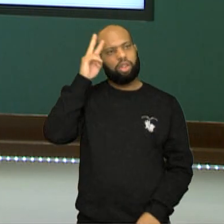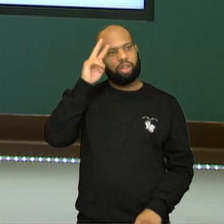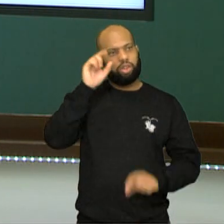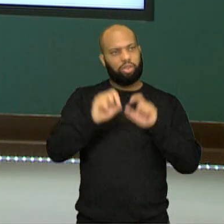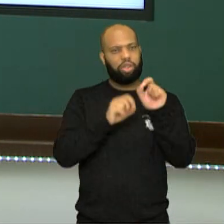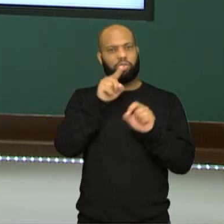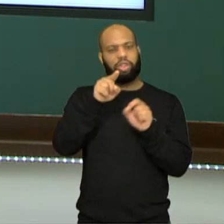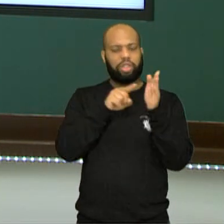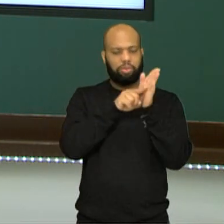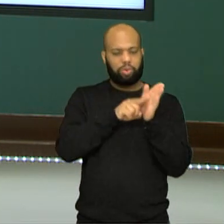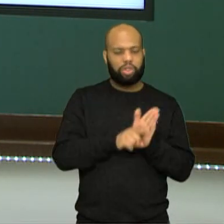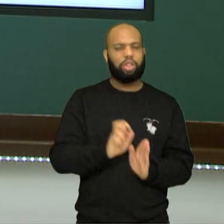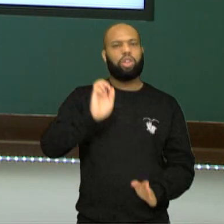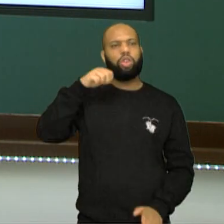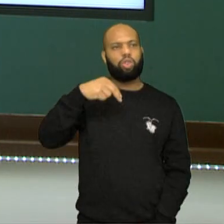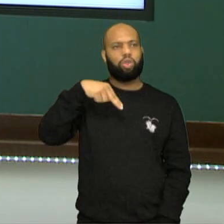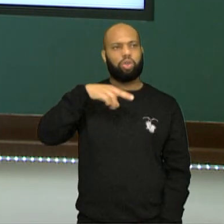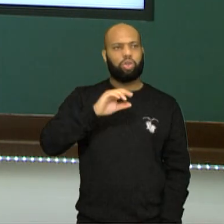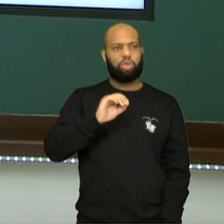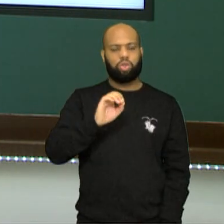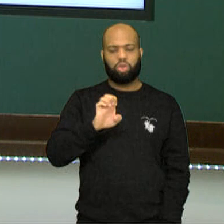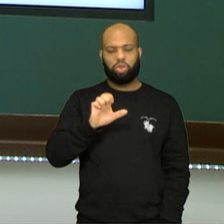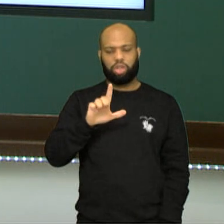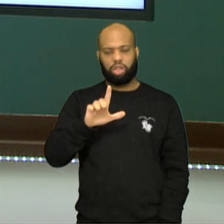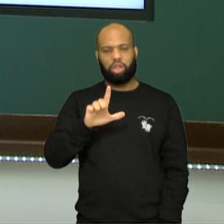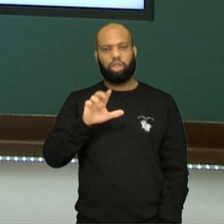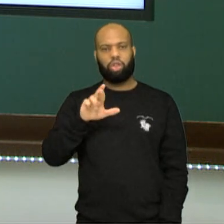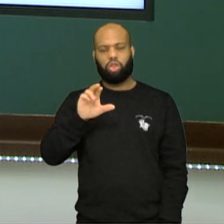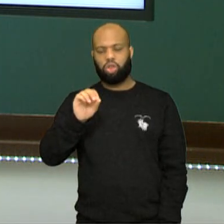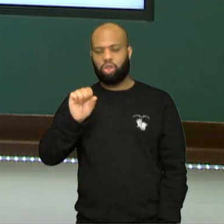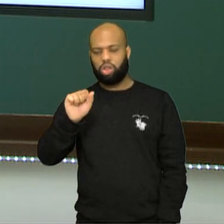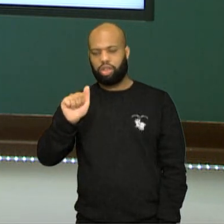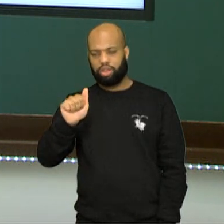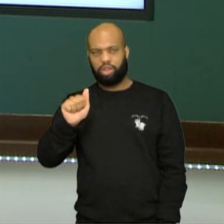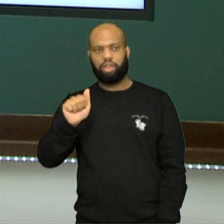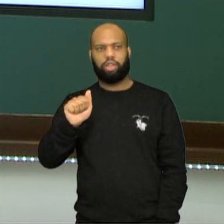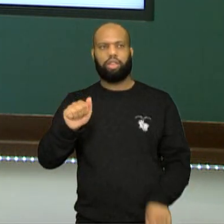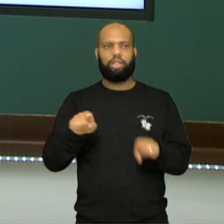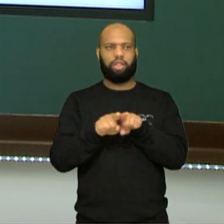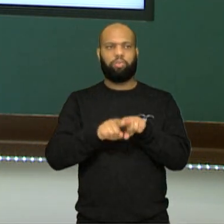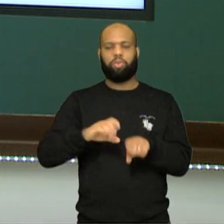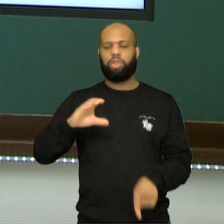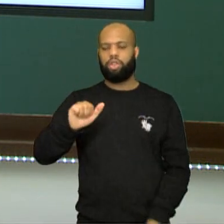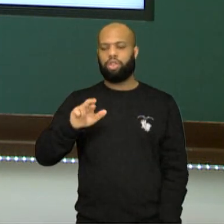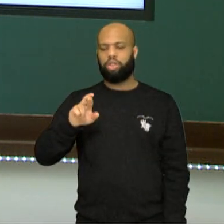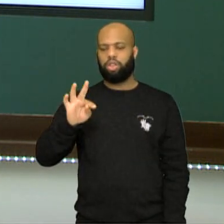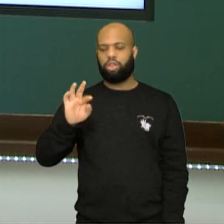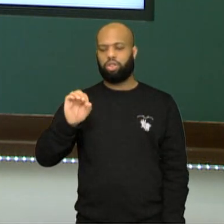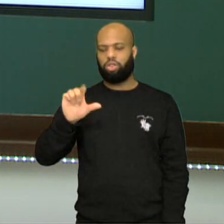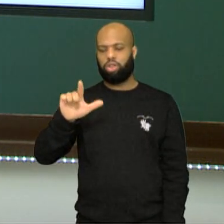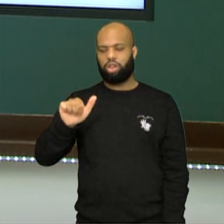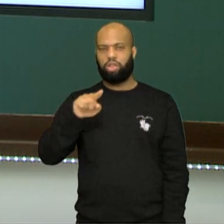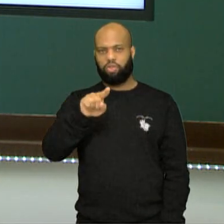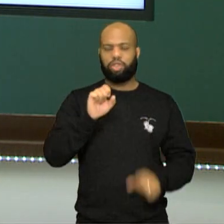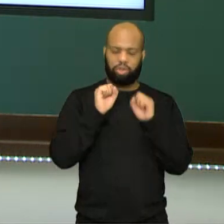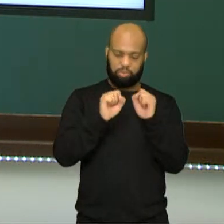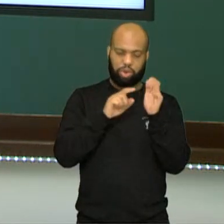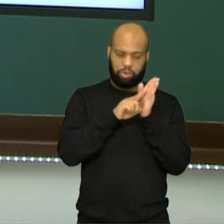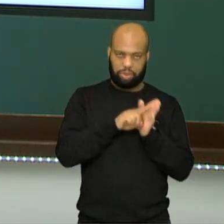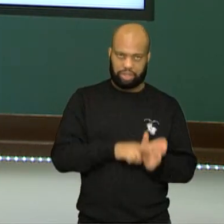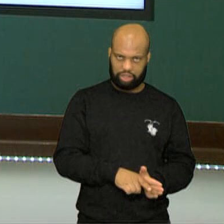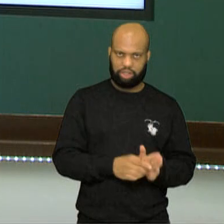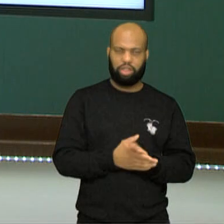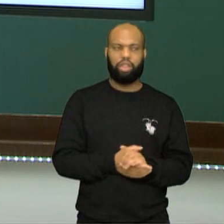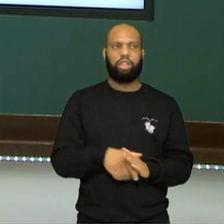você pesquisar alguma música de Cartola e Noel Rosa, vale a pena, vou citar uma para você, As Rosas